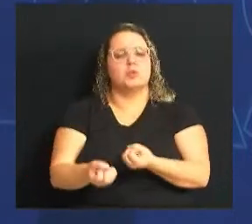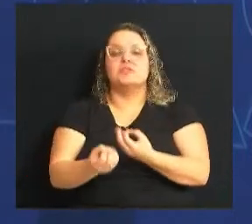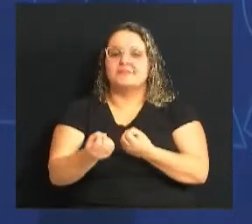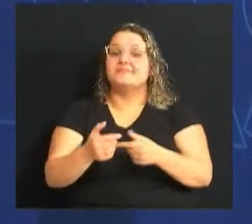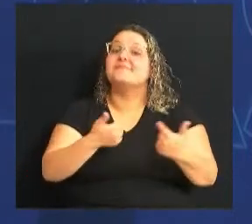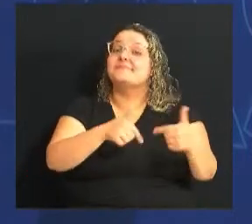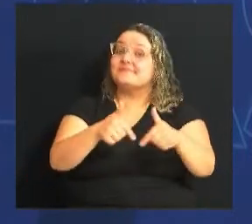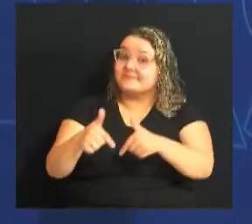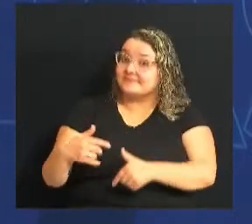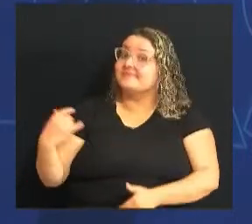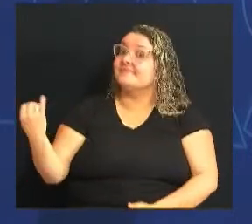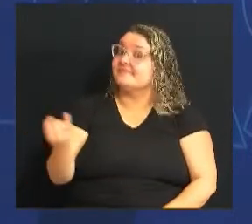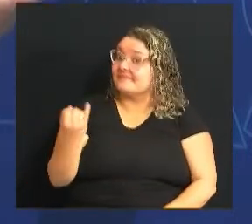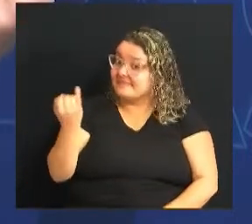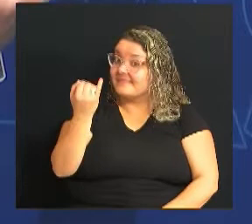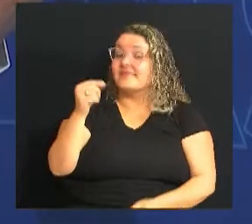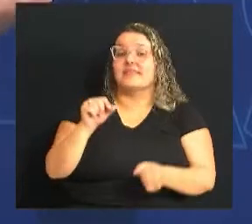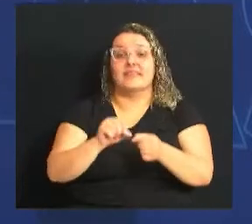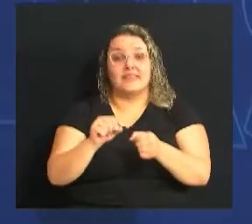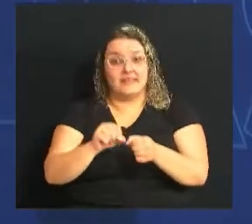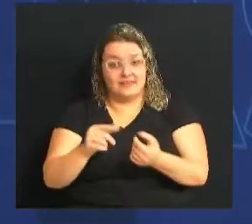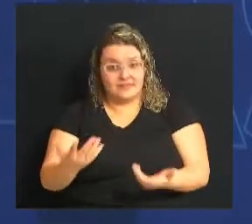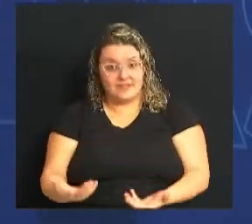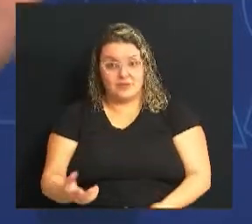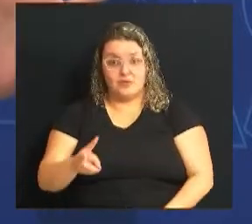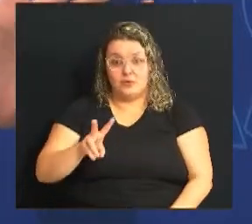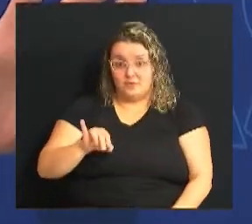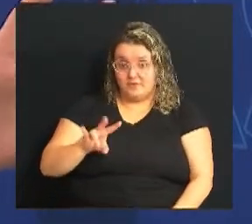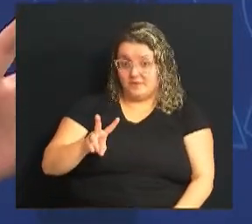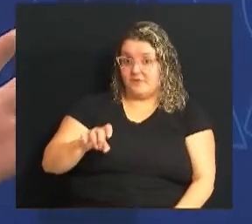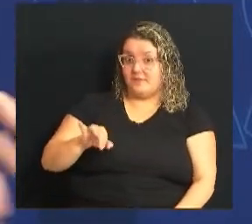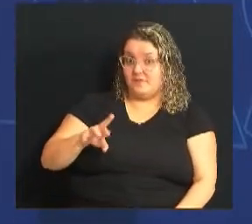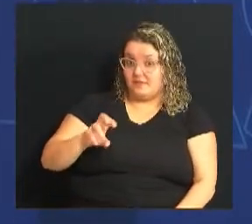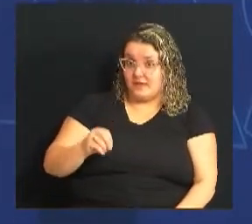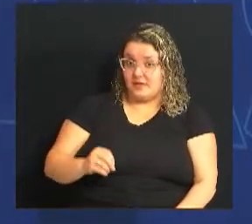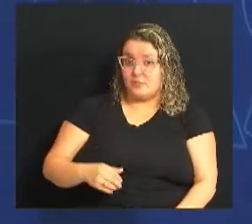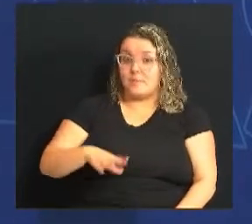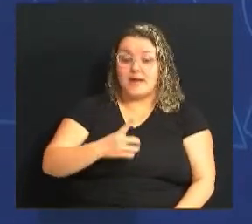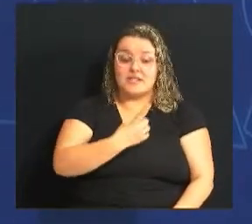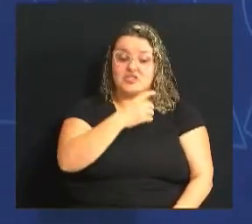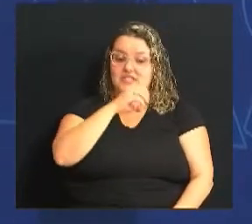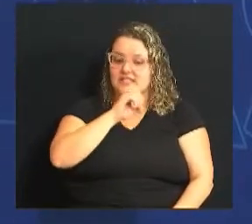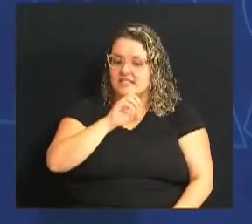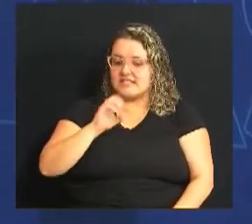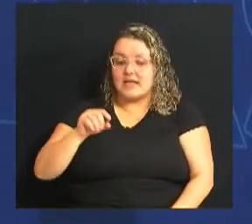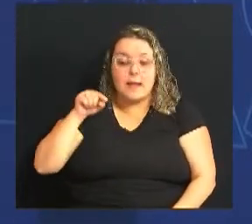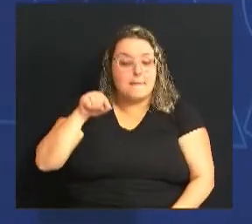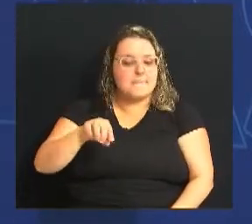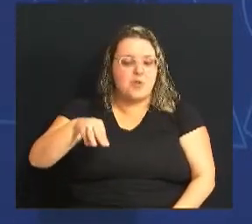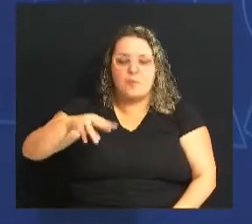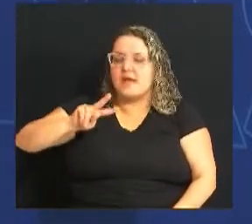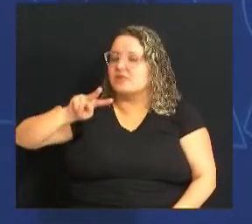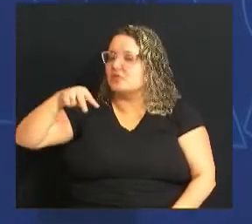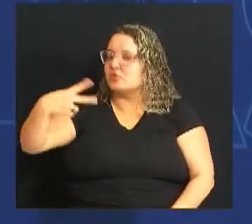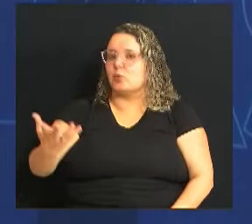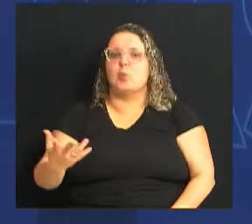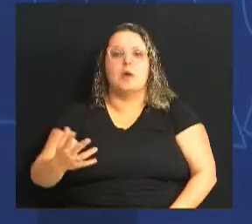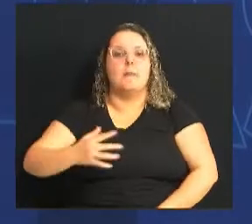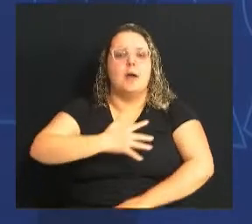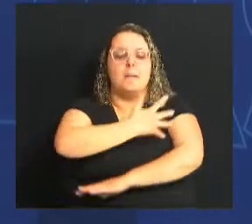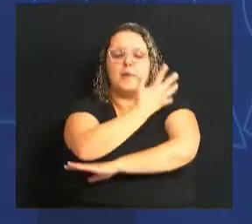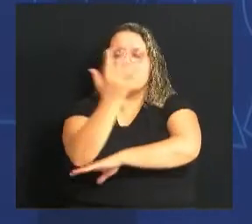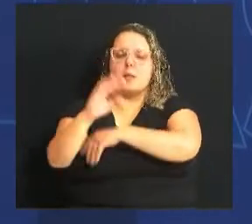trabalho importante que é realizado no Viveiro, que tem mais de 100 mil metros quadrados, com reflorestamento de matas